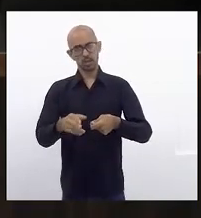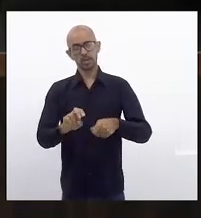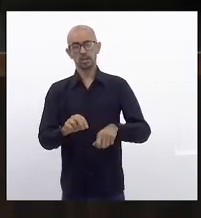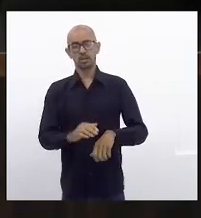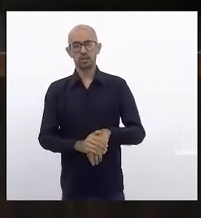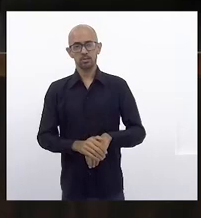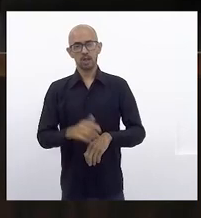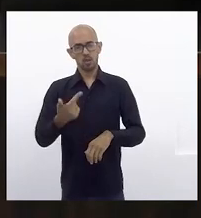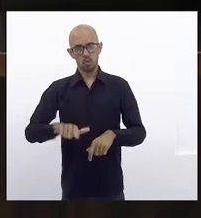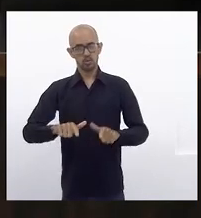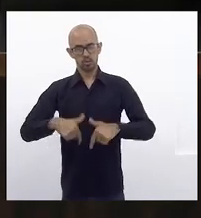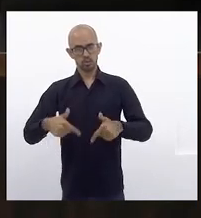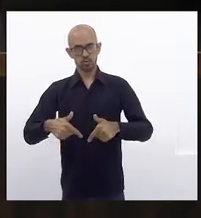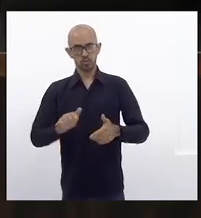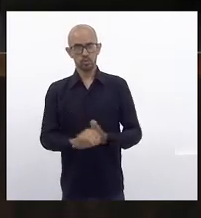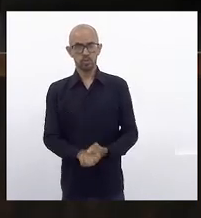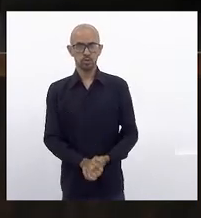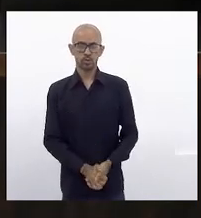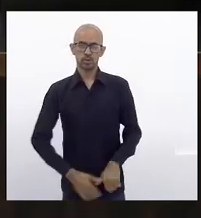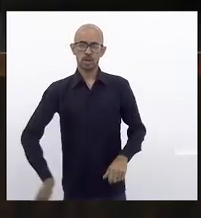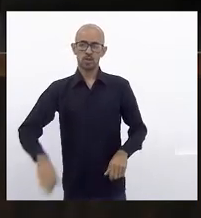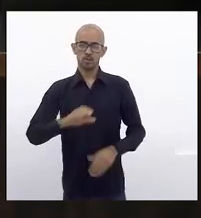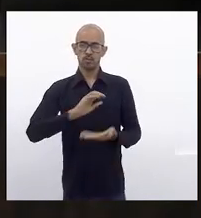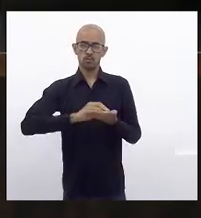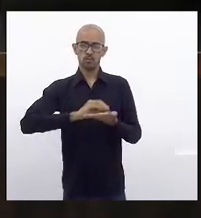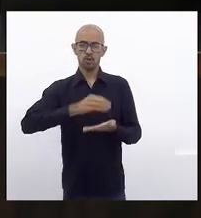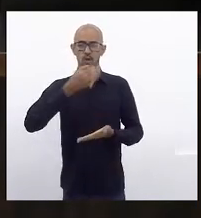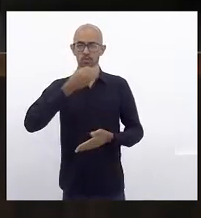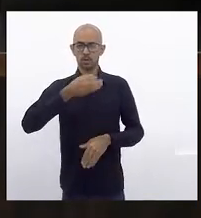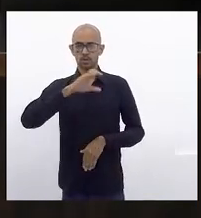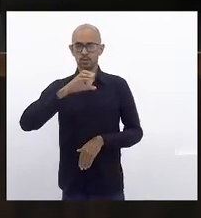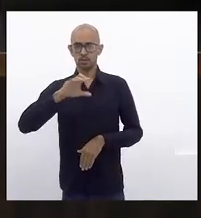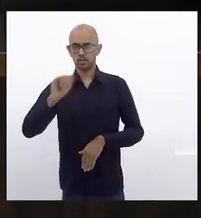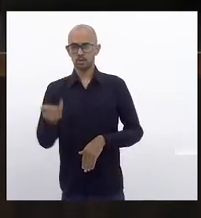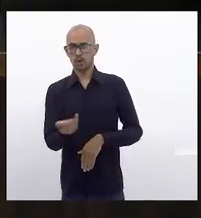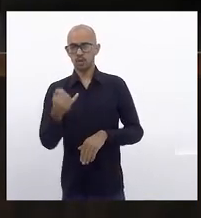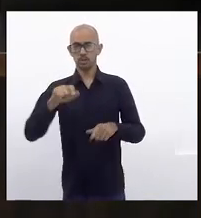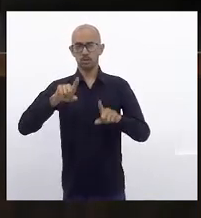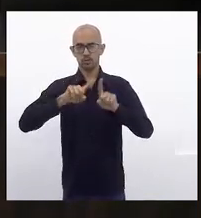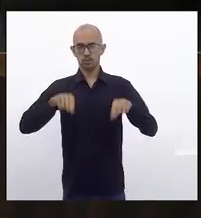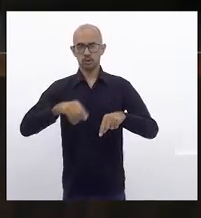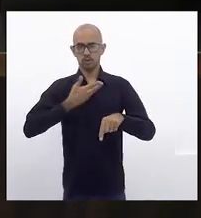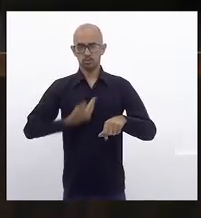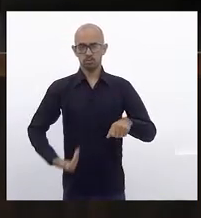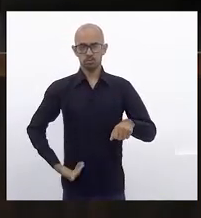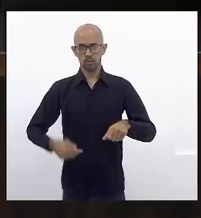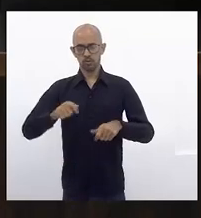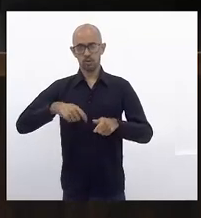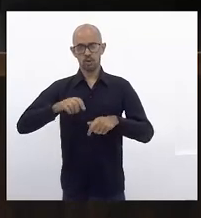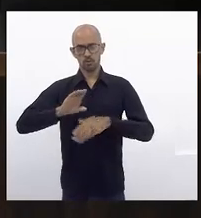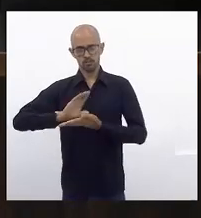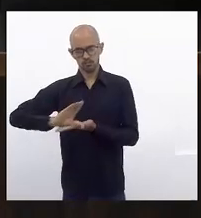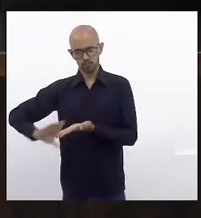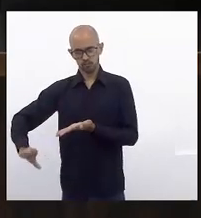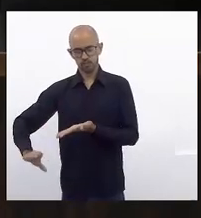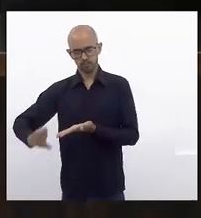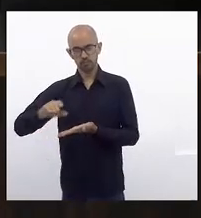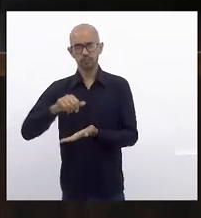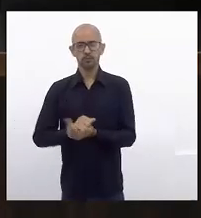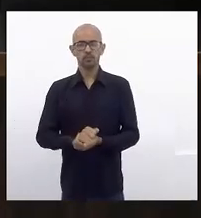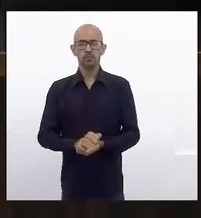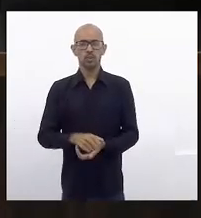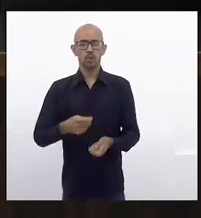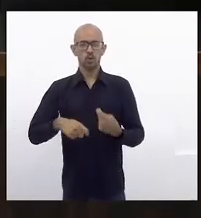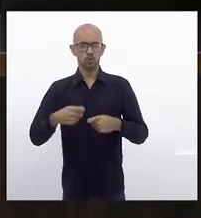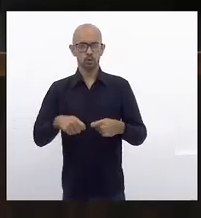providências. Pendente de pareceres das comissões de Constituição e Justiça, Servidores Públicos de Orçamento, Finanças, Fiscalização Financeira e Controle. Para emitir parecer pela